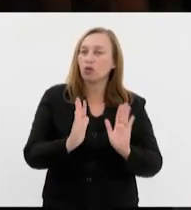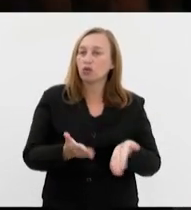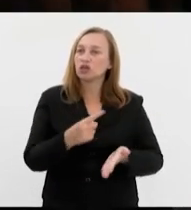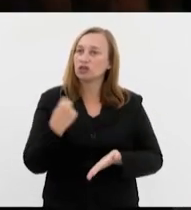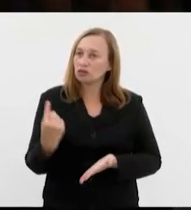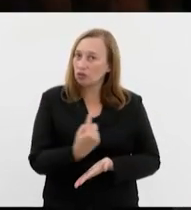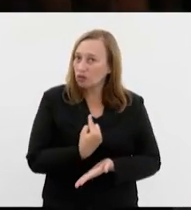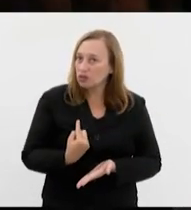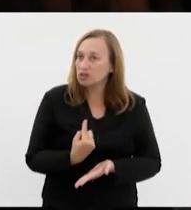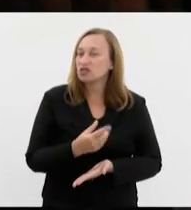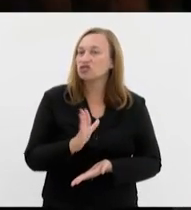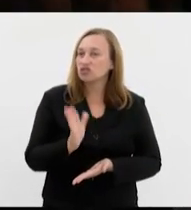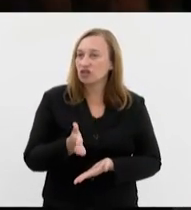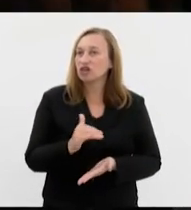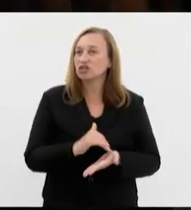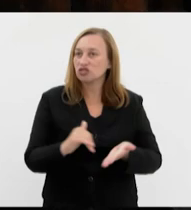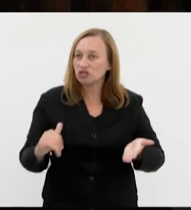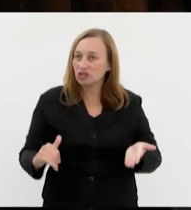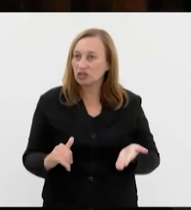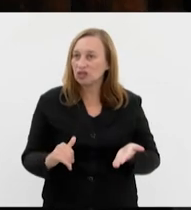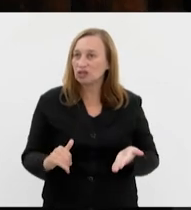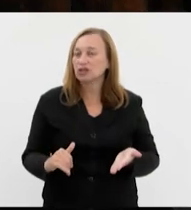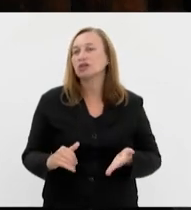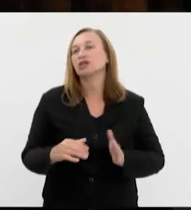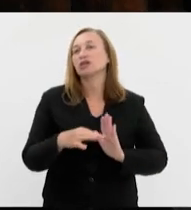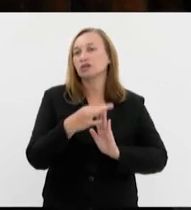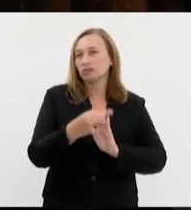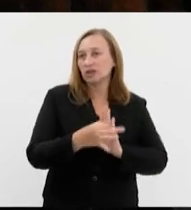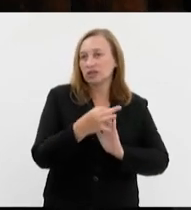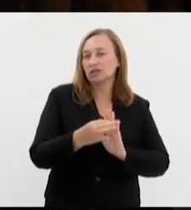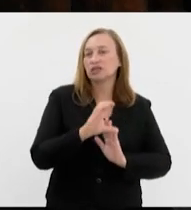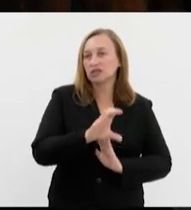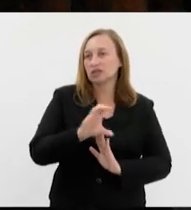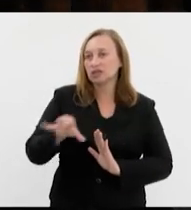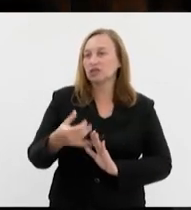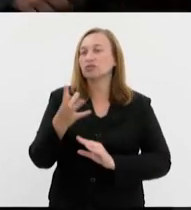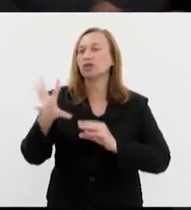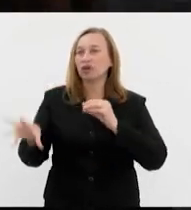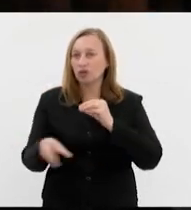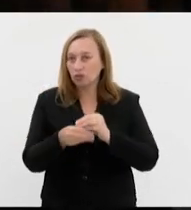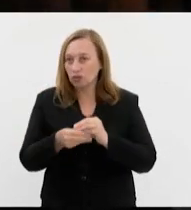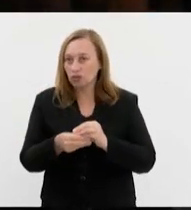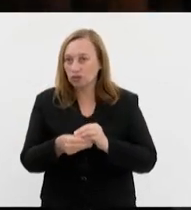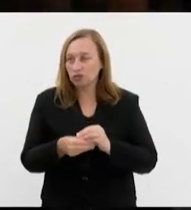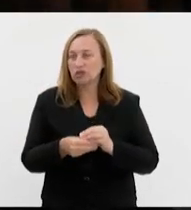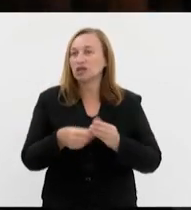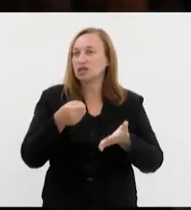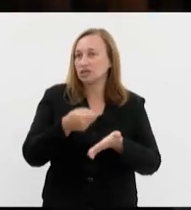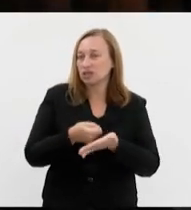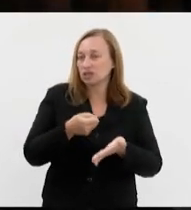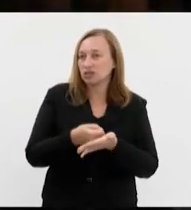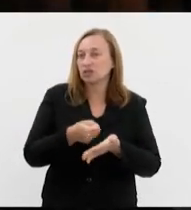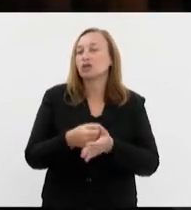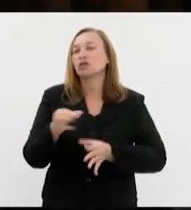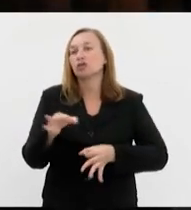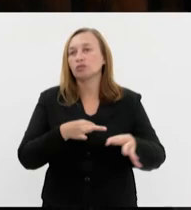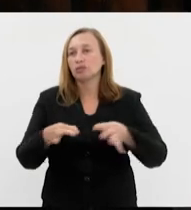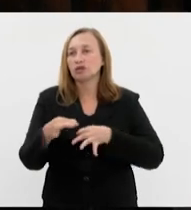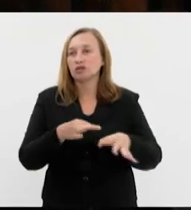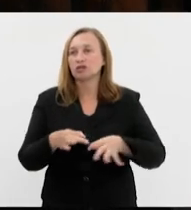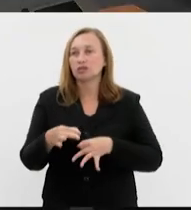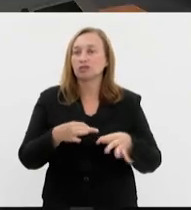nossas já estarão retiradas mediante um parecer da CCJ que incorpore essa exigência dos planos de